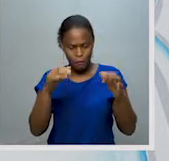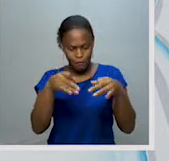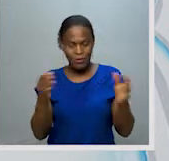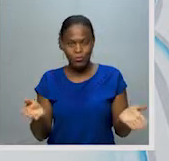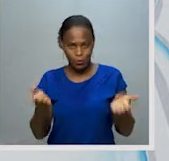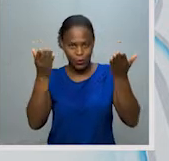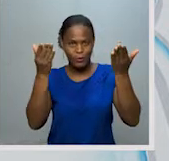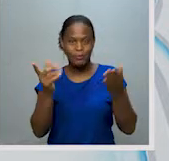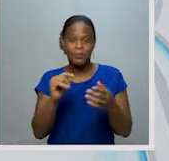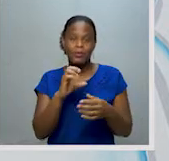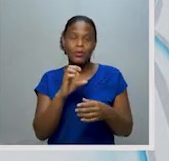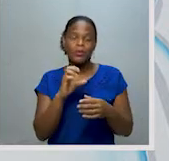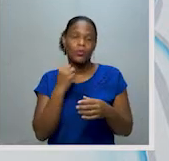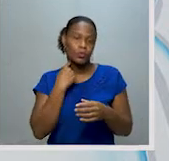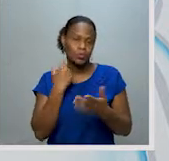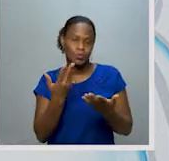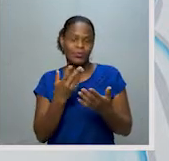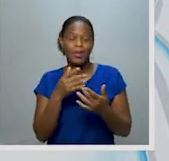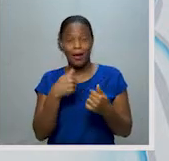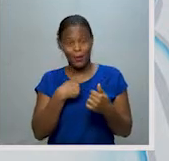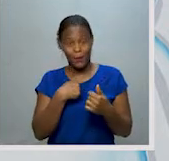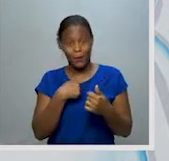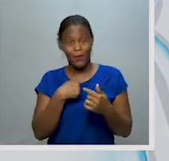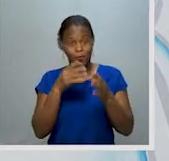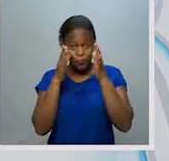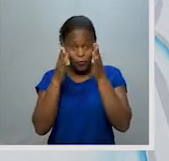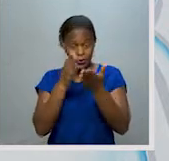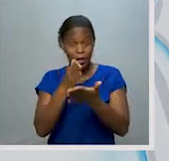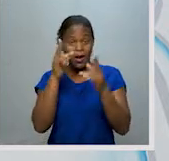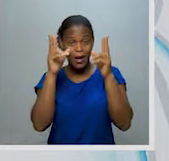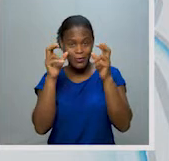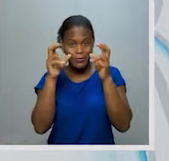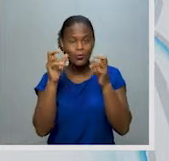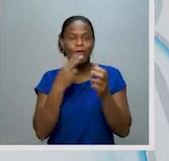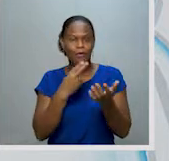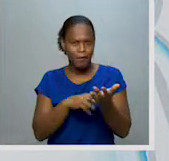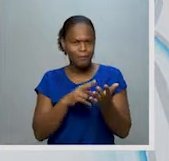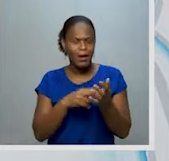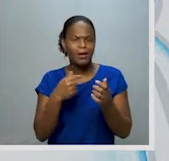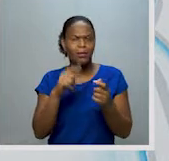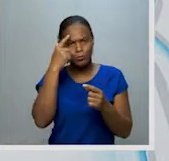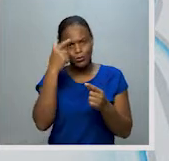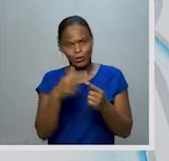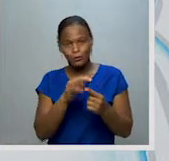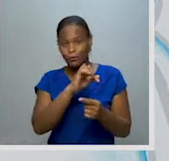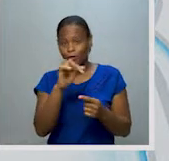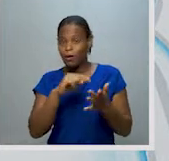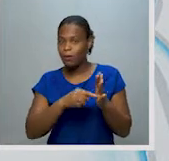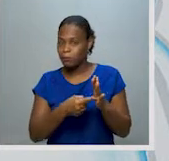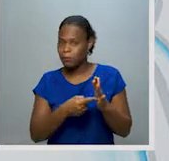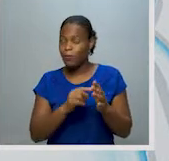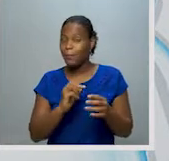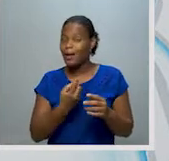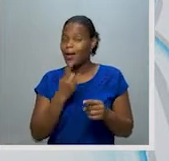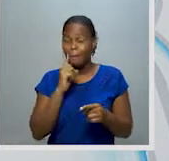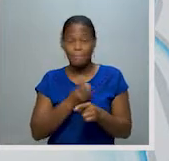média anual e de curso. Da minha parte, continuarei a focar só nos assuntos que constem realmente dos objetivos da vossa prova,